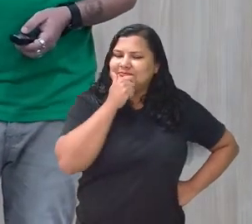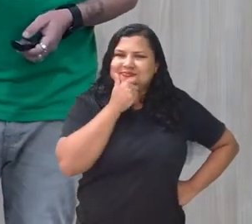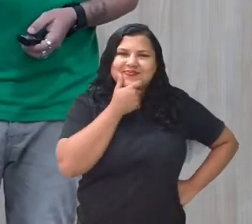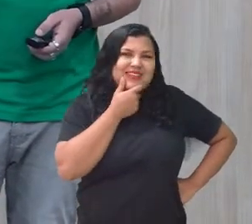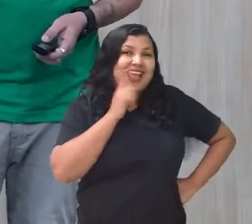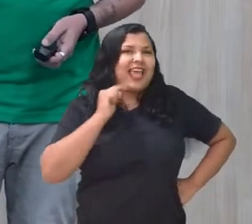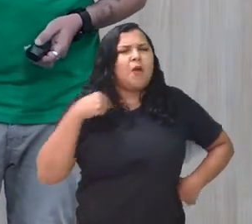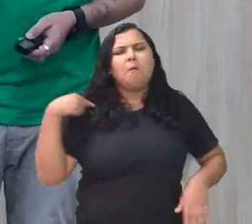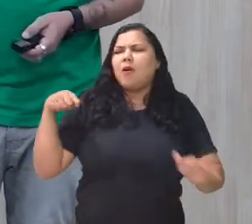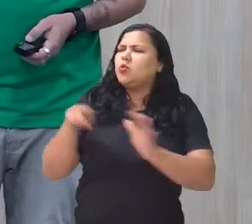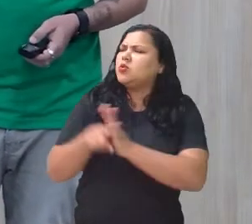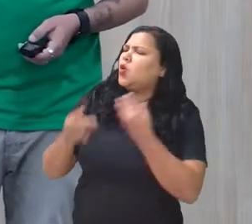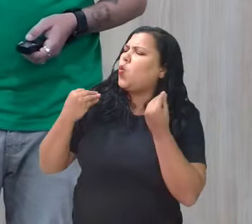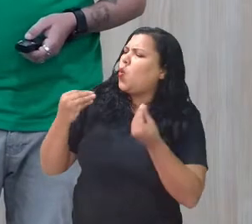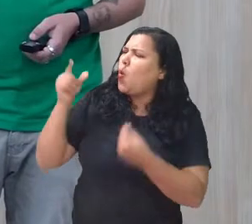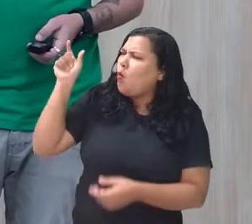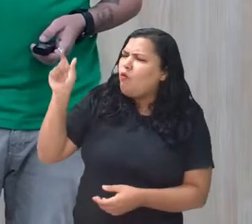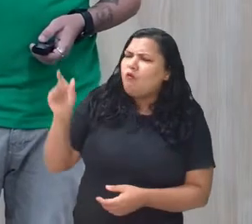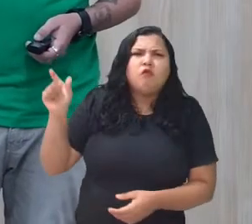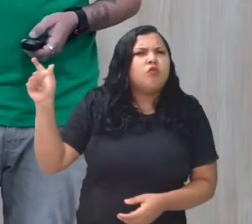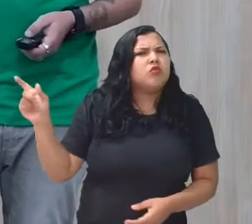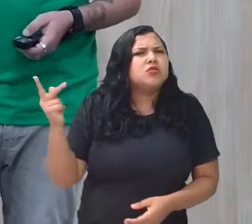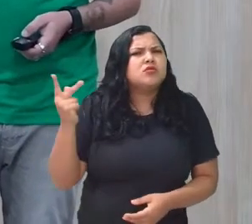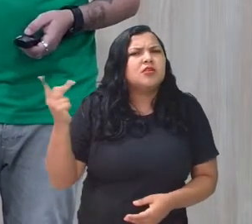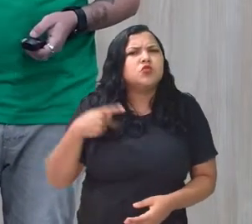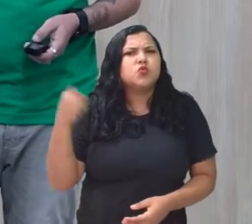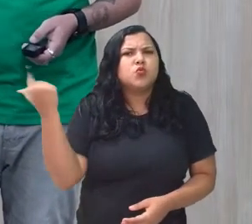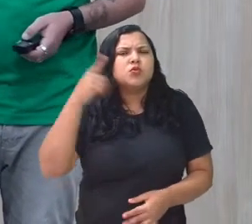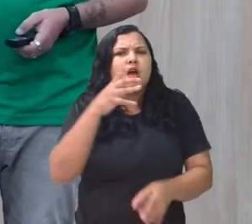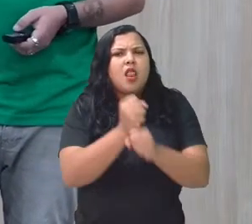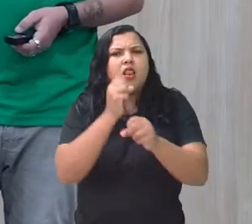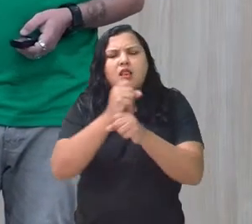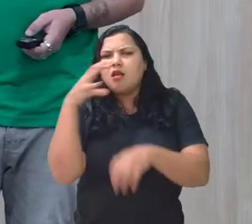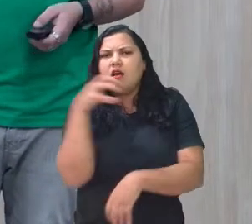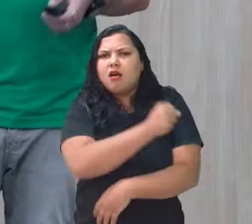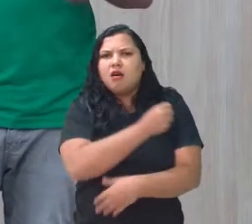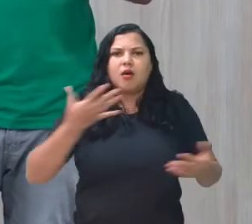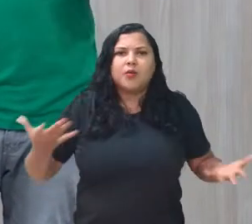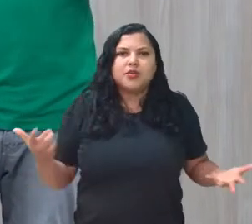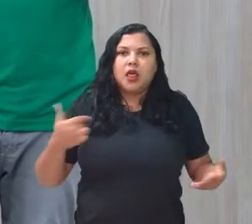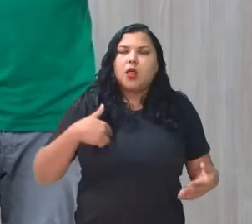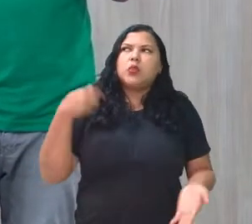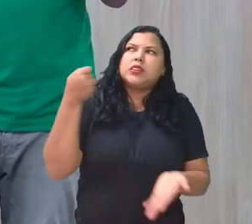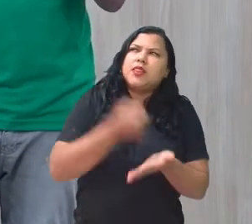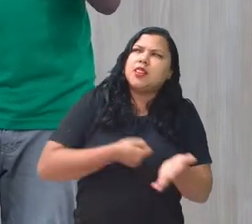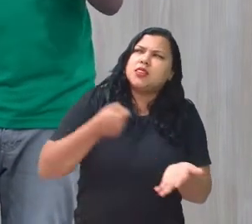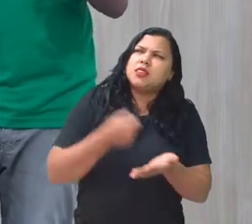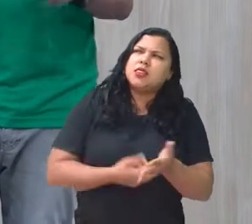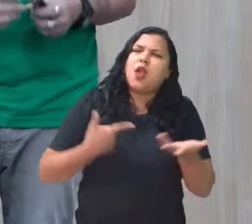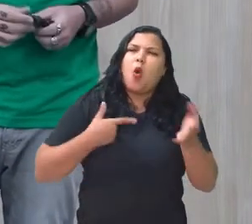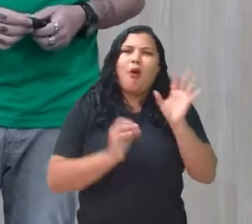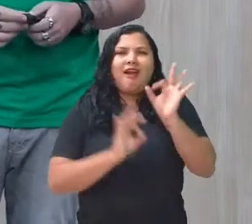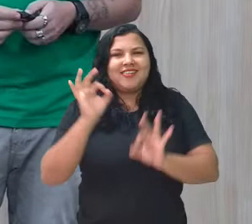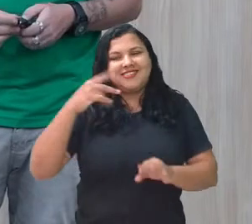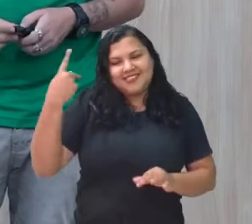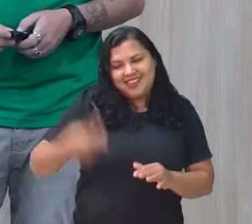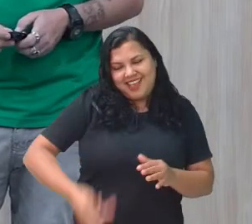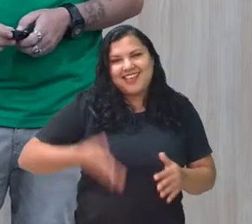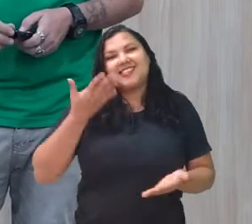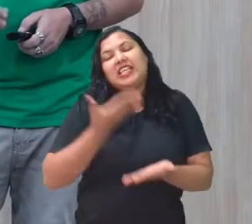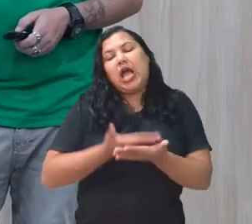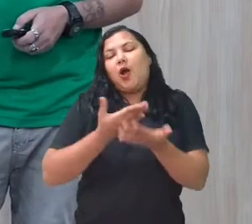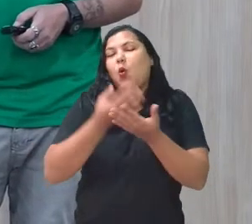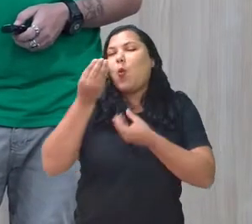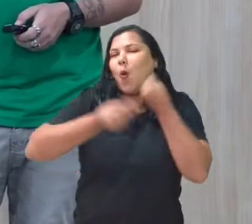E eu perguntei a eles como é que eles faziam aqueles cálculos tão rápido assim, e eu tentei montar essa aula mais ou menos como é que